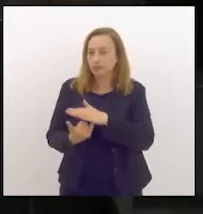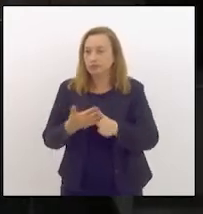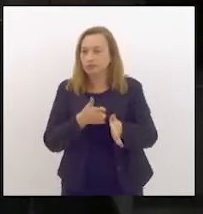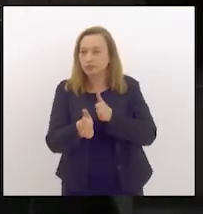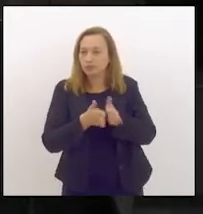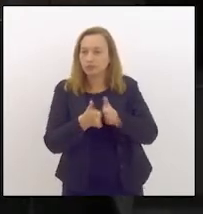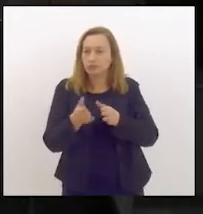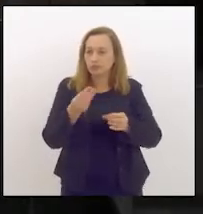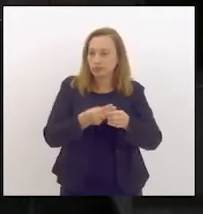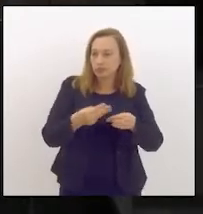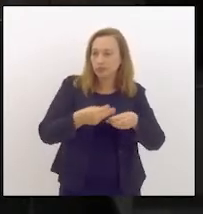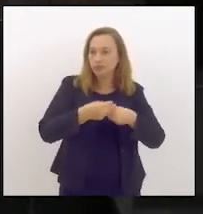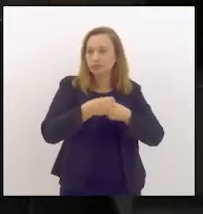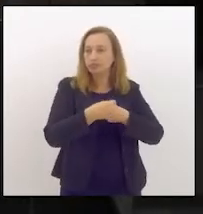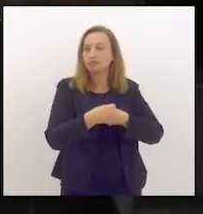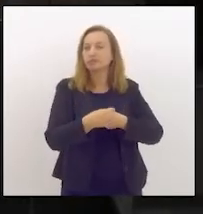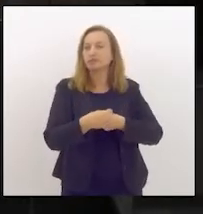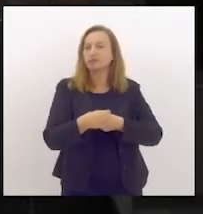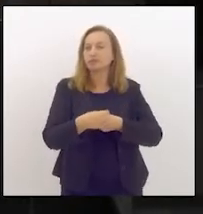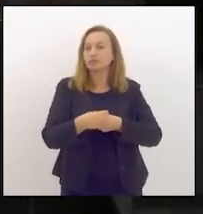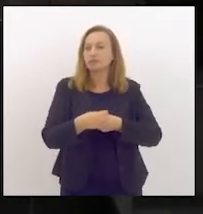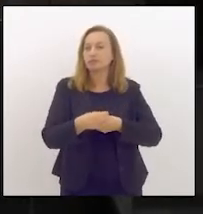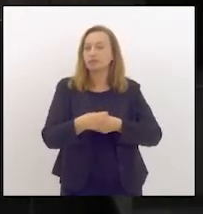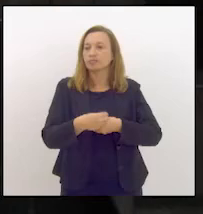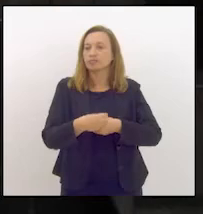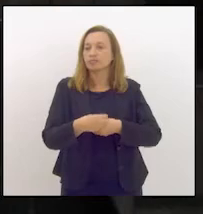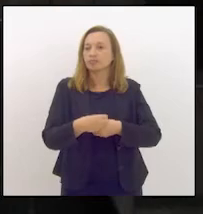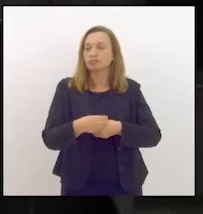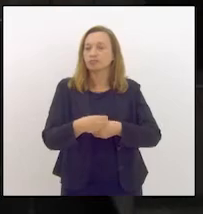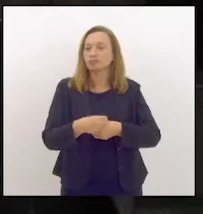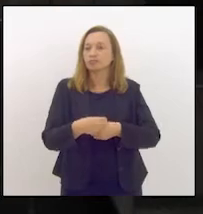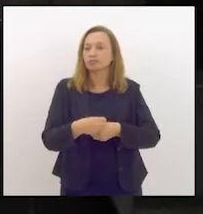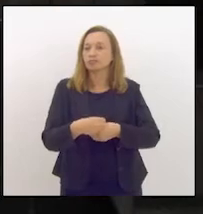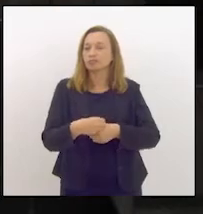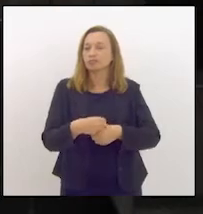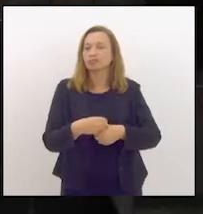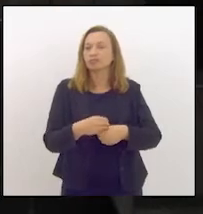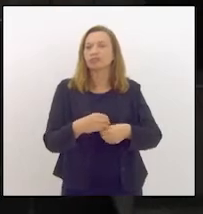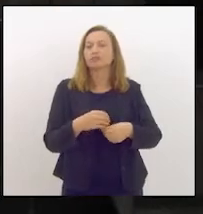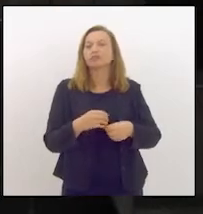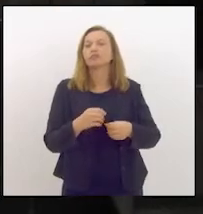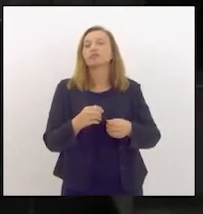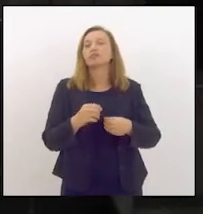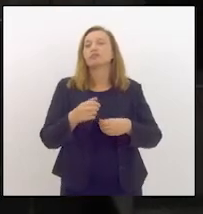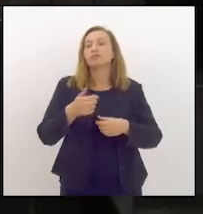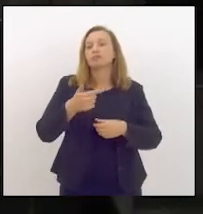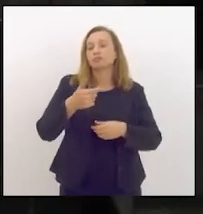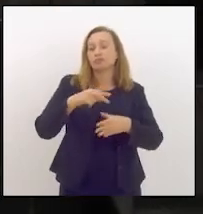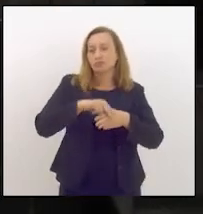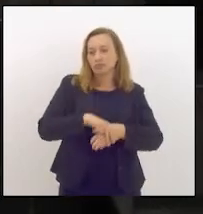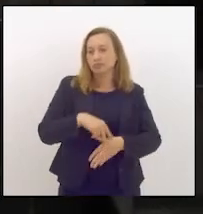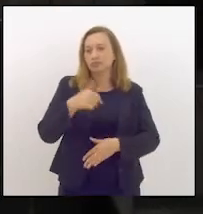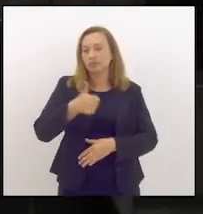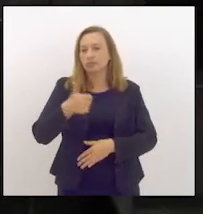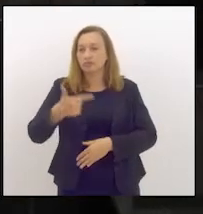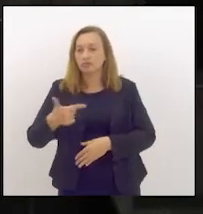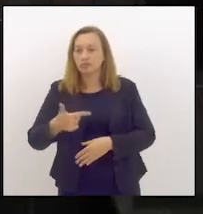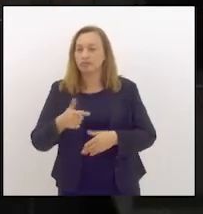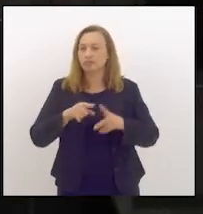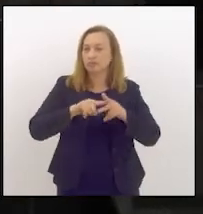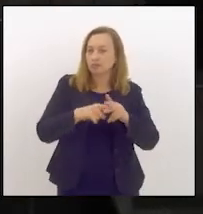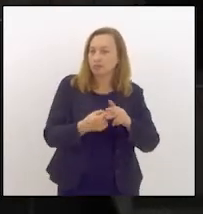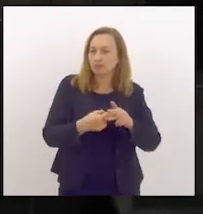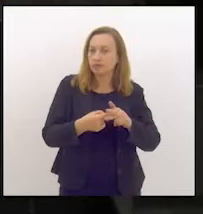acesso dos Municípios a prestações não especificados nos incisos 1 e 2 pressupõe